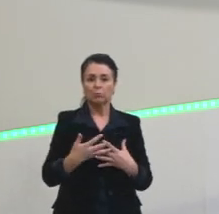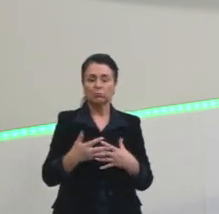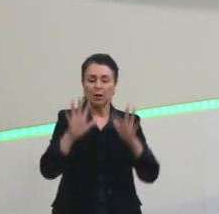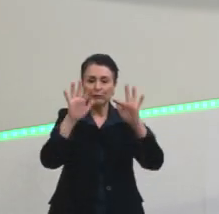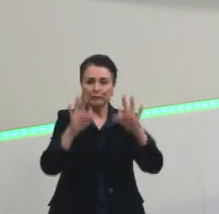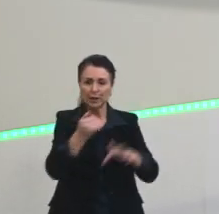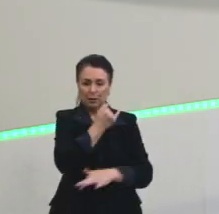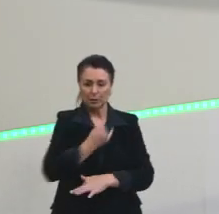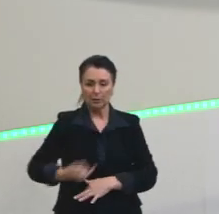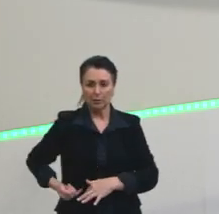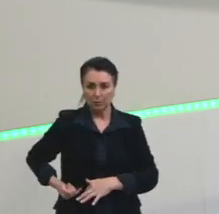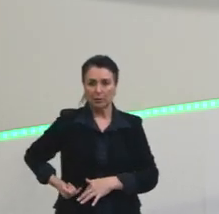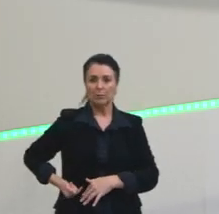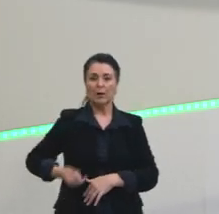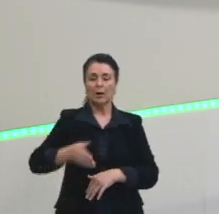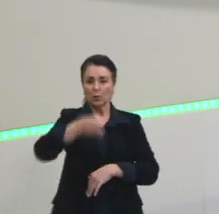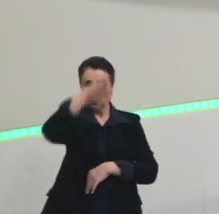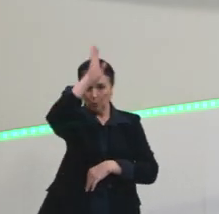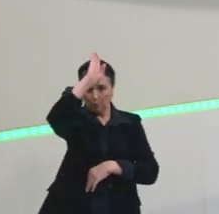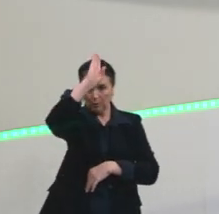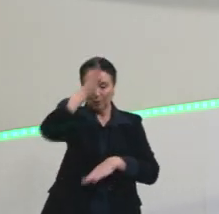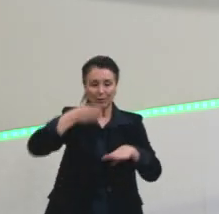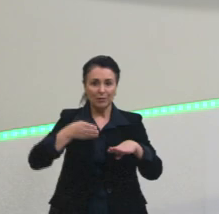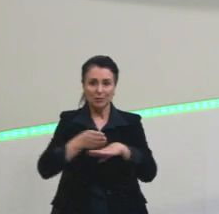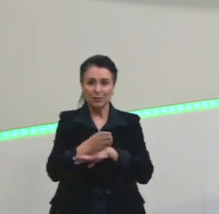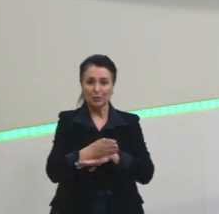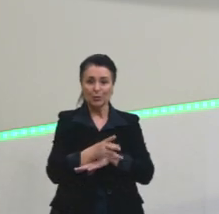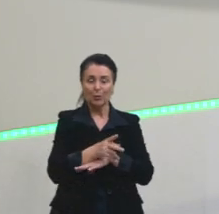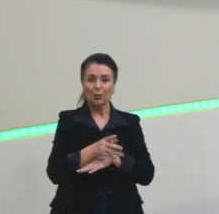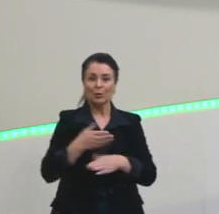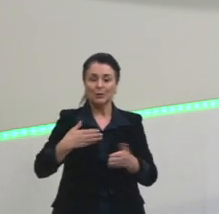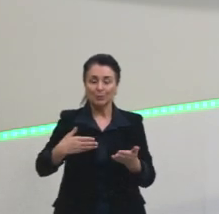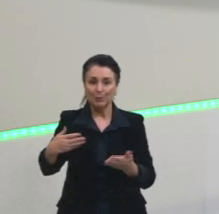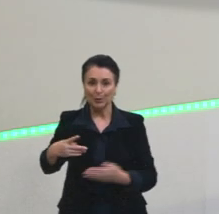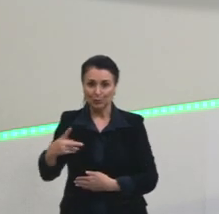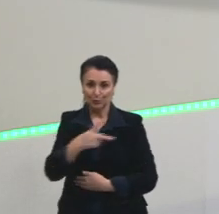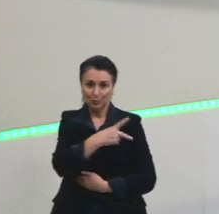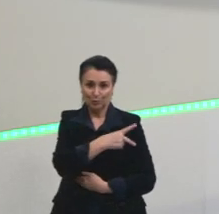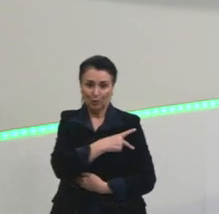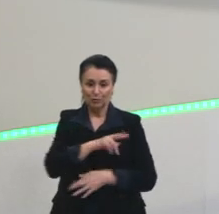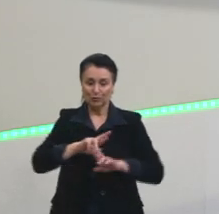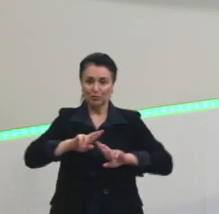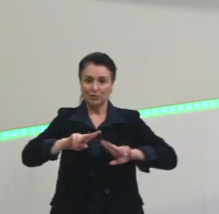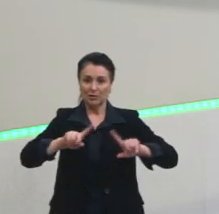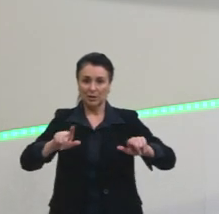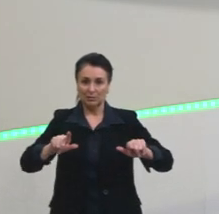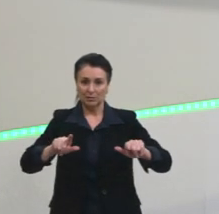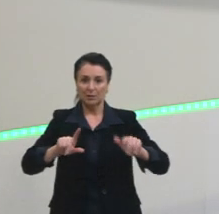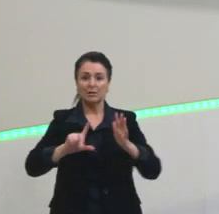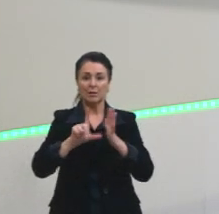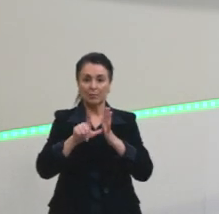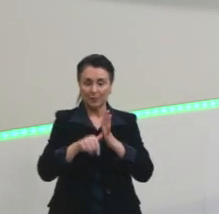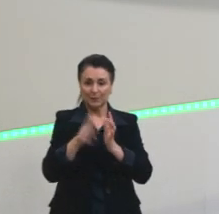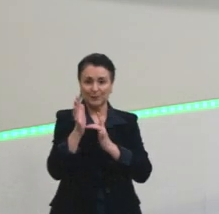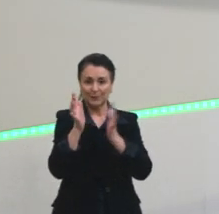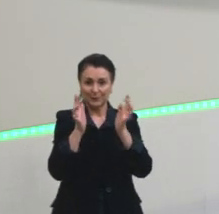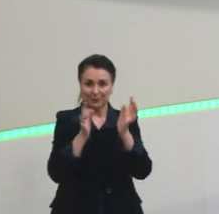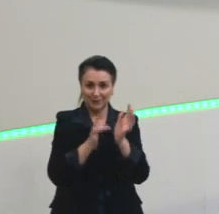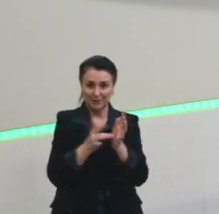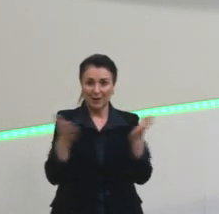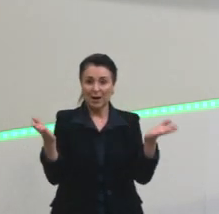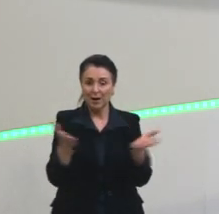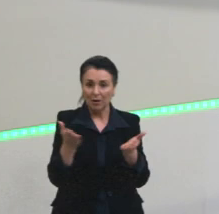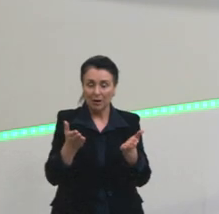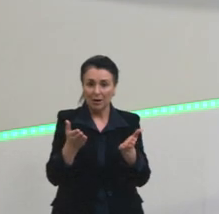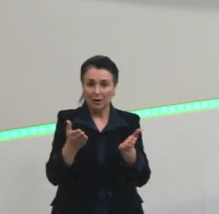terminar quando ele foi invadido por Esses povos germânicos em 476 depois de Cristo e agora a gente vai